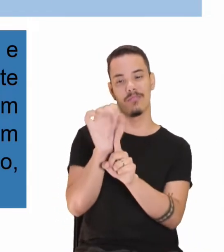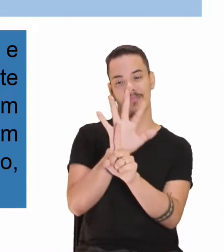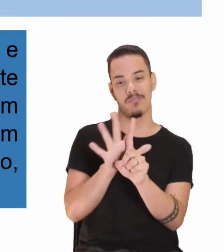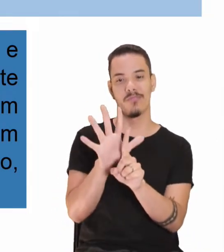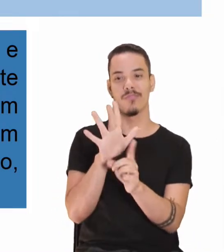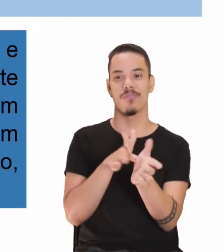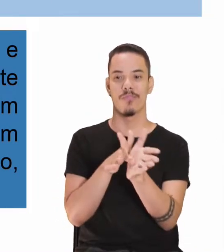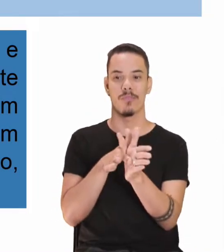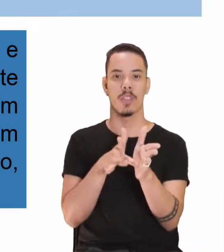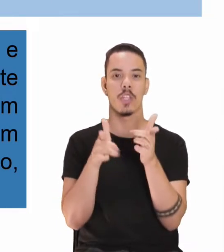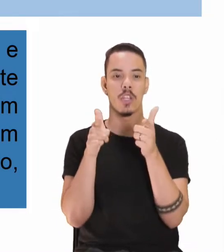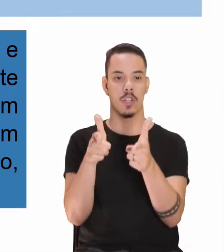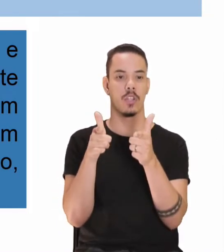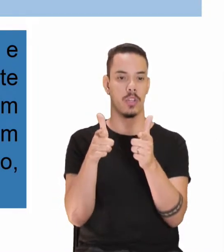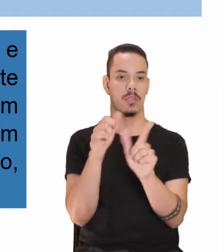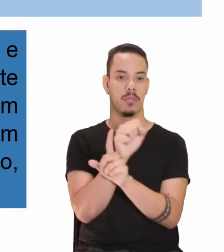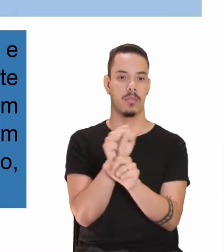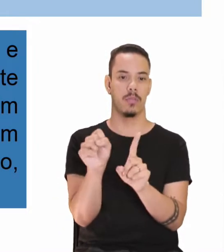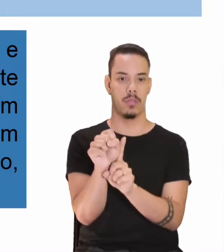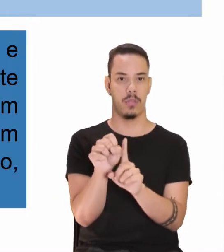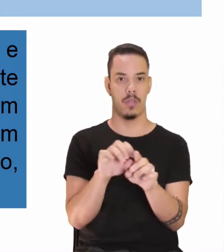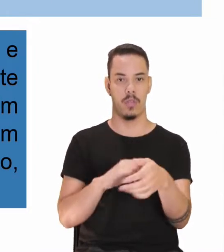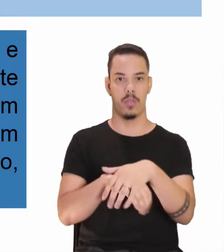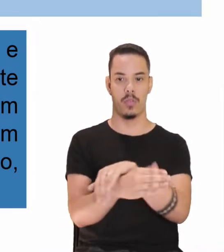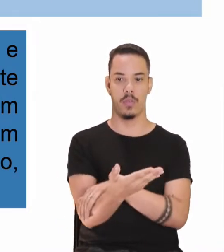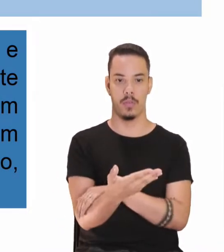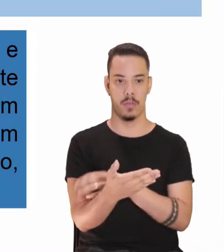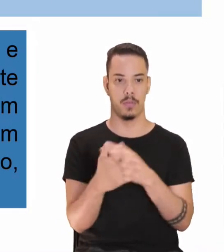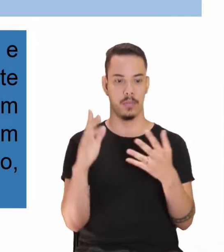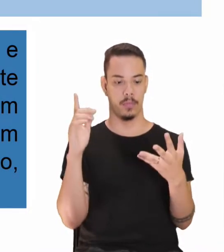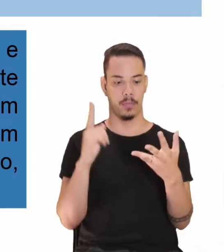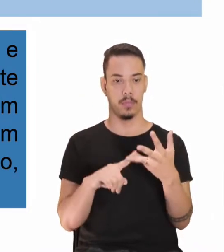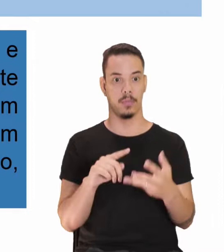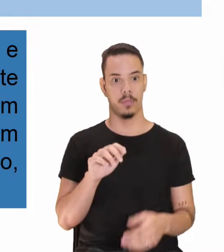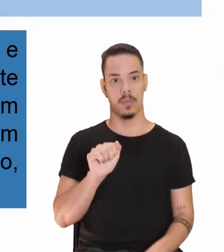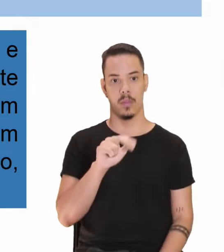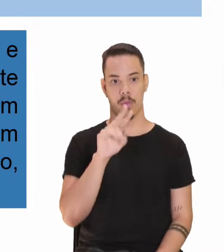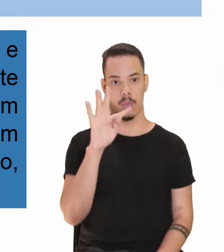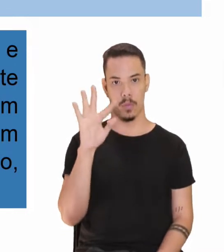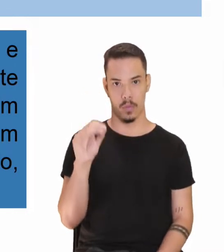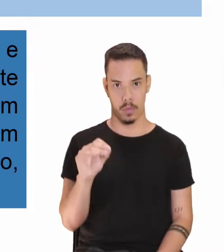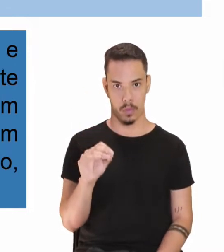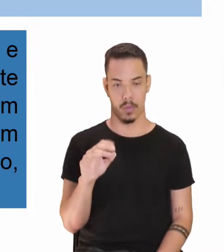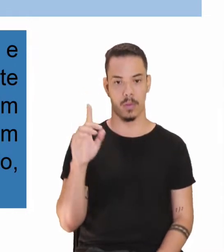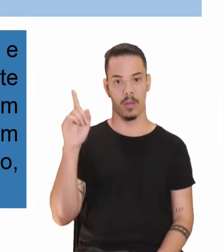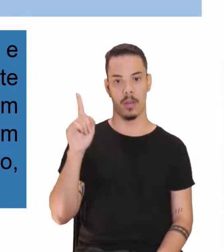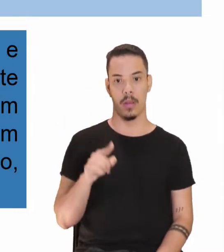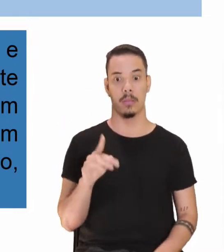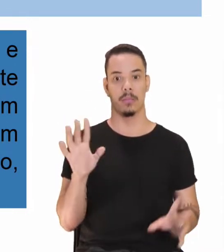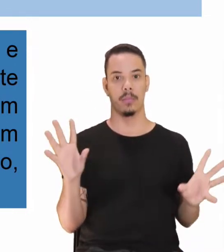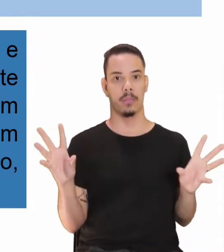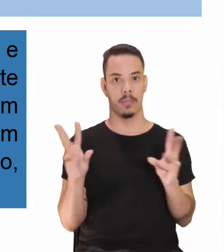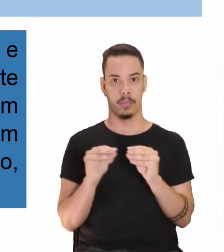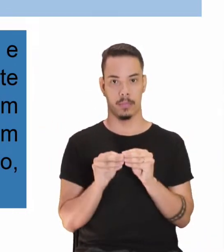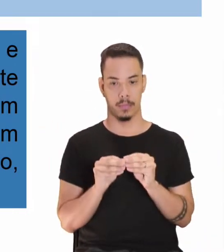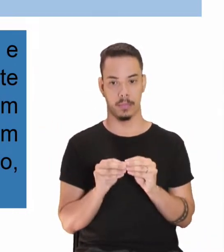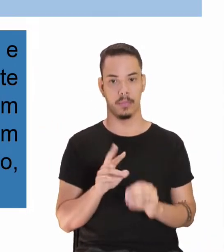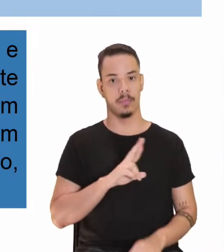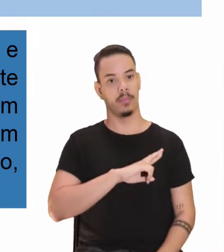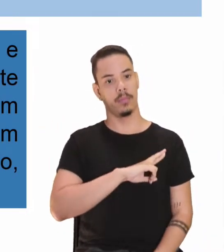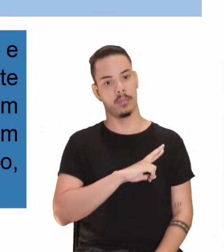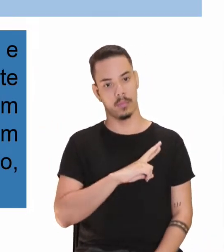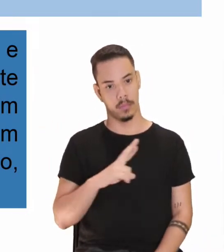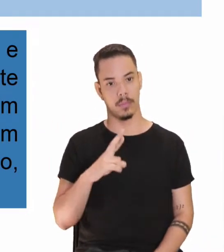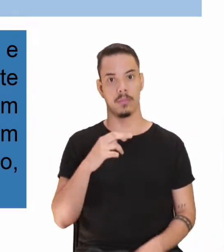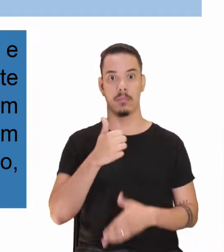caricatural que critica a sociedade e seus costumes. O auto é uma peça breve, de cunho religioso